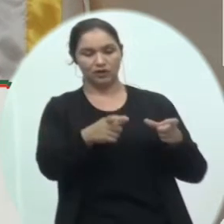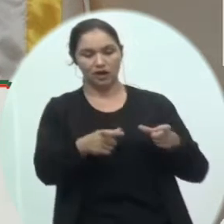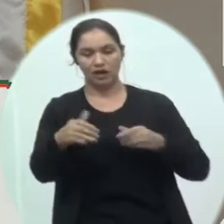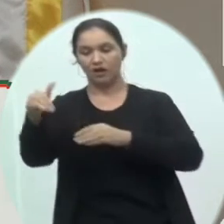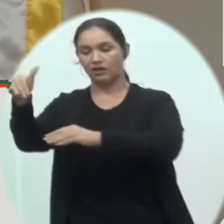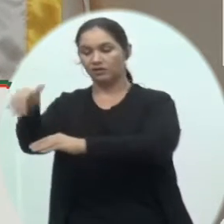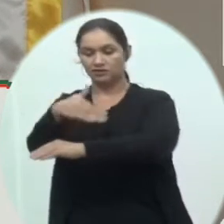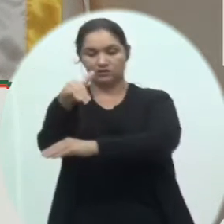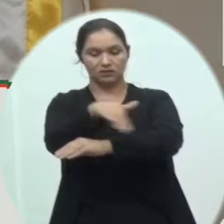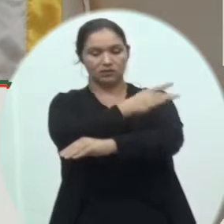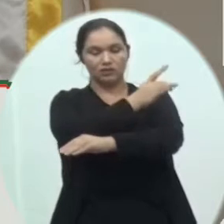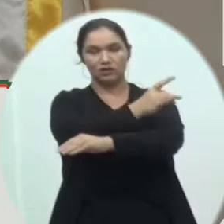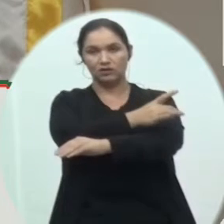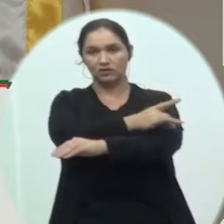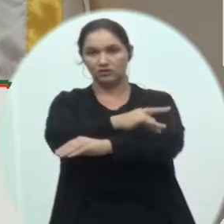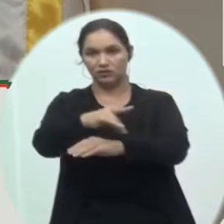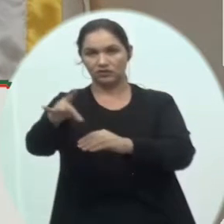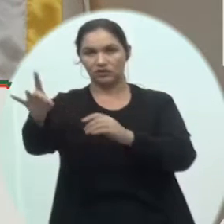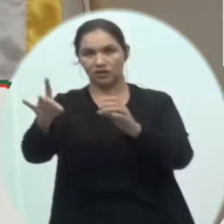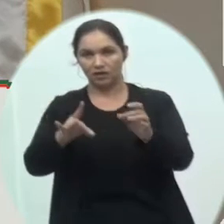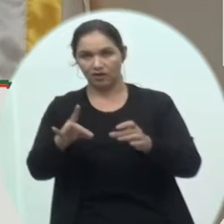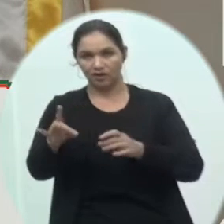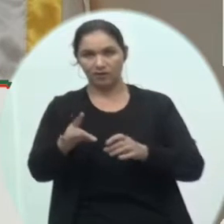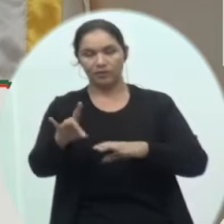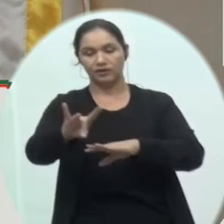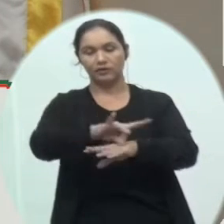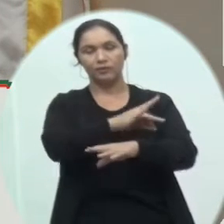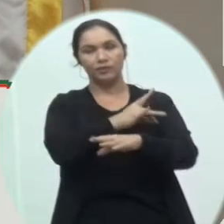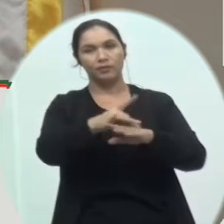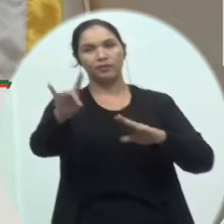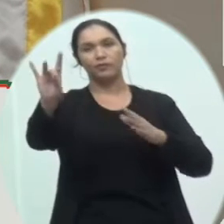a colocação de base, colocação. Agora, onde não é